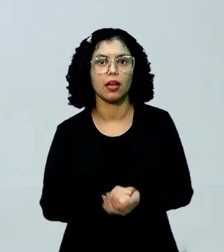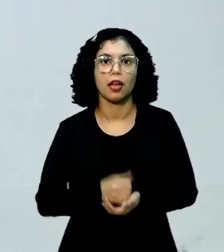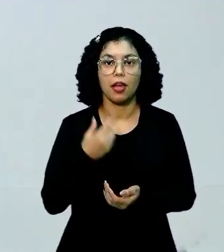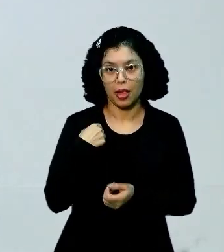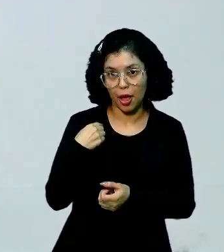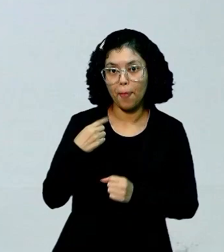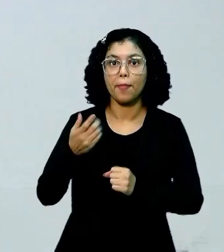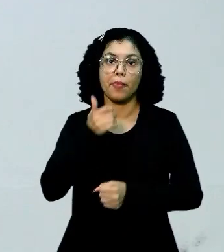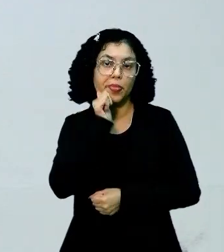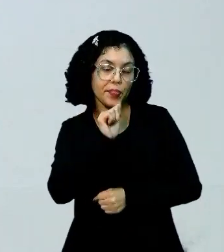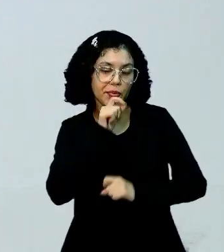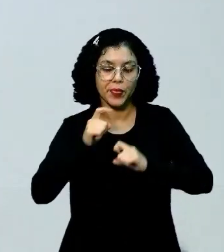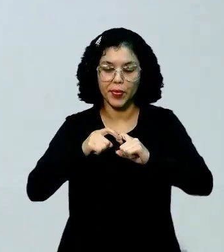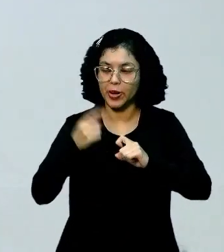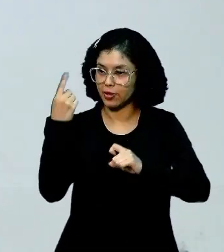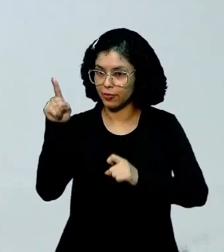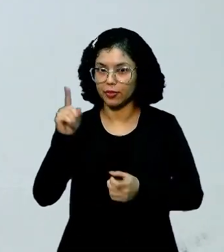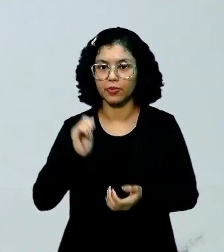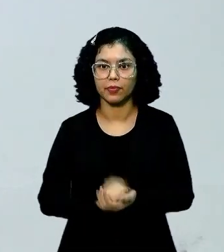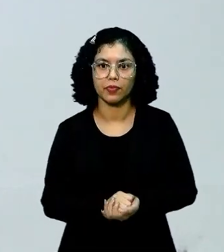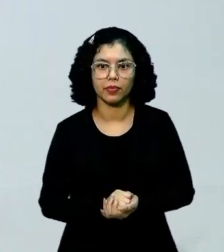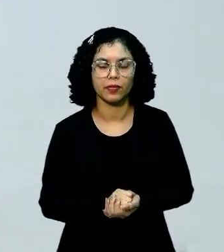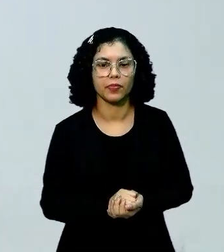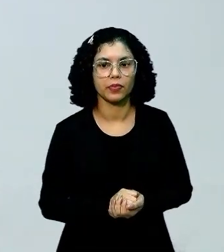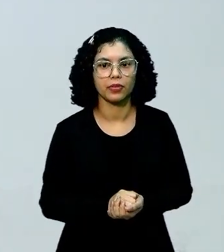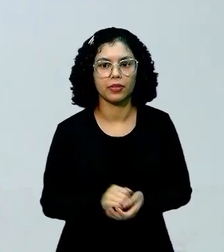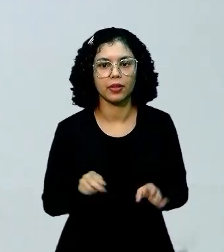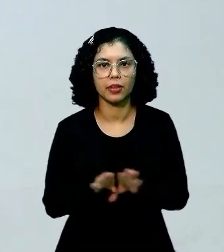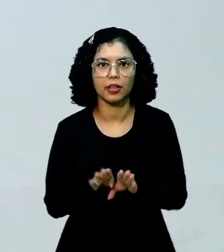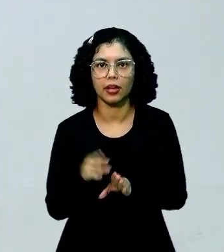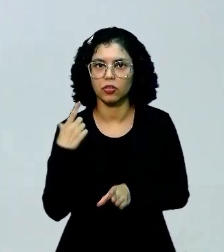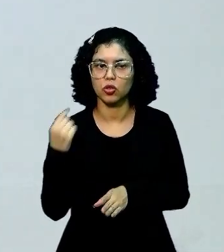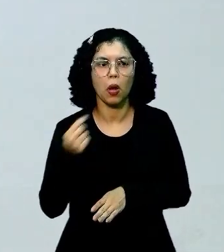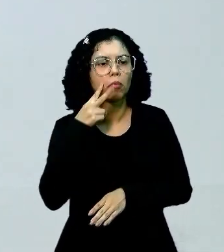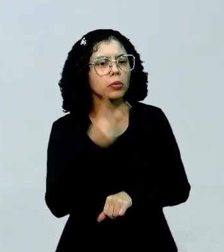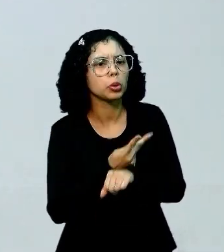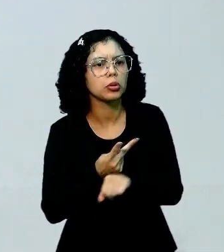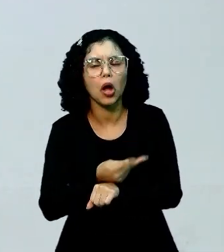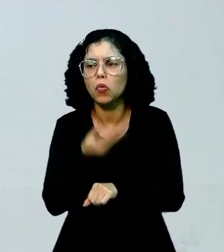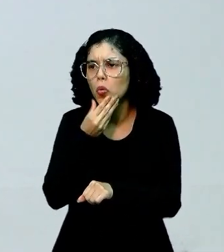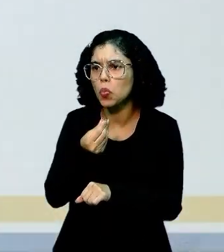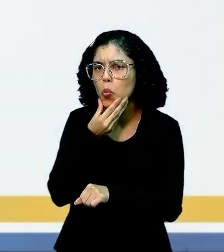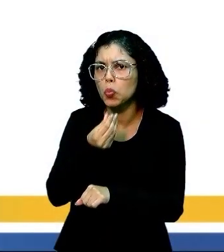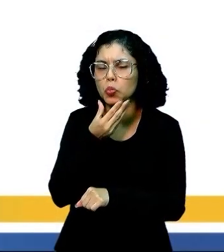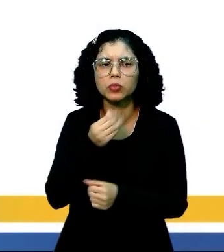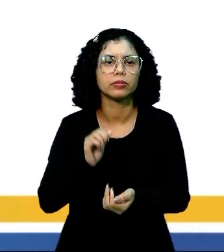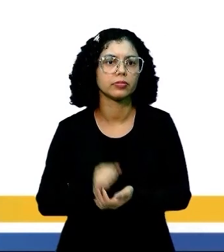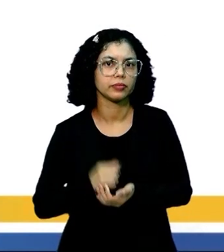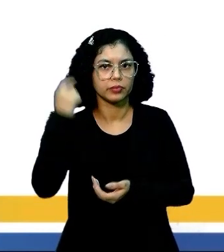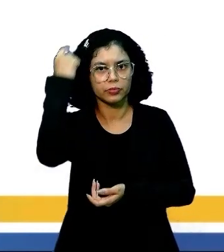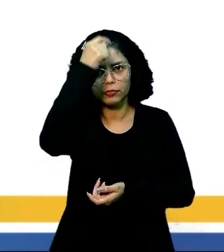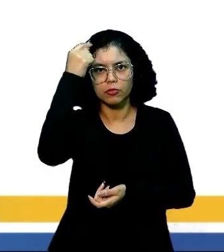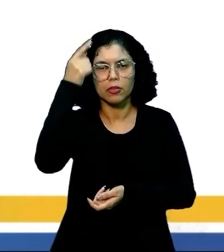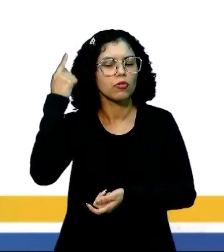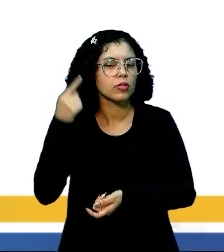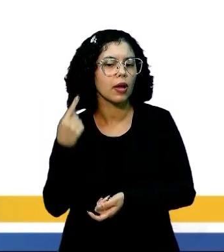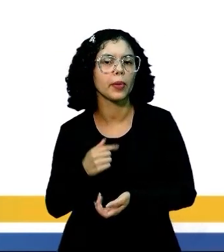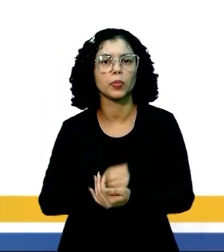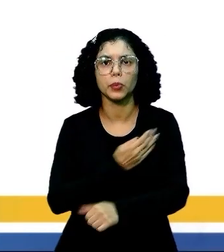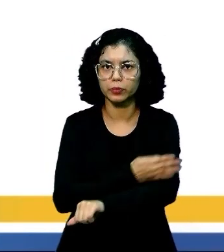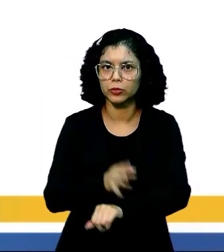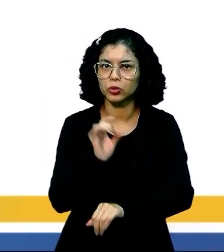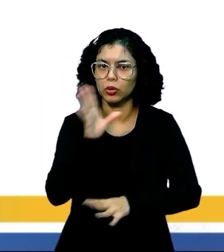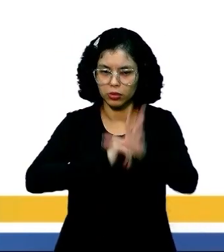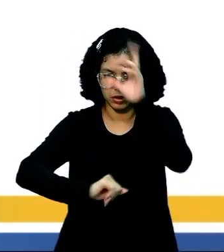fosse assim novinho, com o meu jeito aqui, ela já voltava, nem aceitava a consulta, né? Então se associava muito essa questão